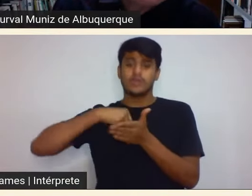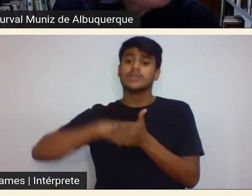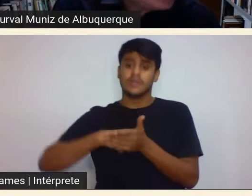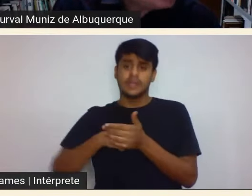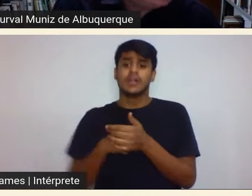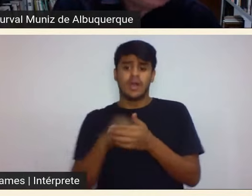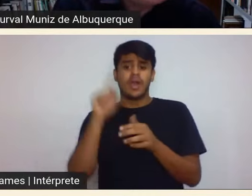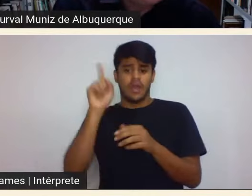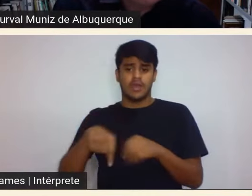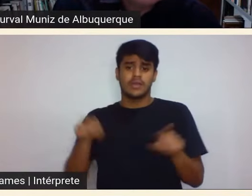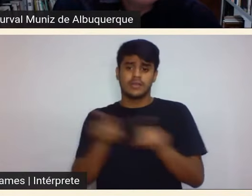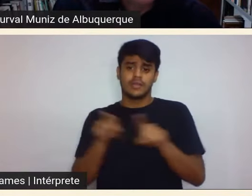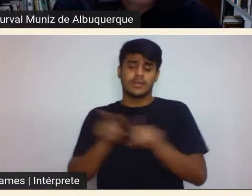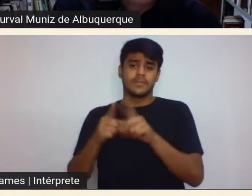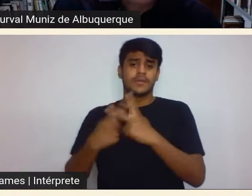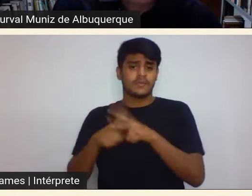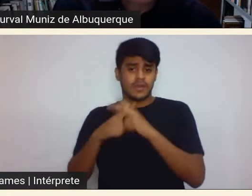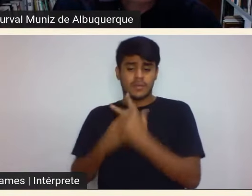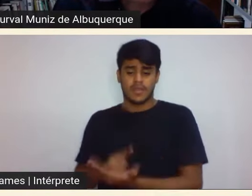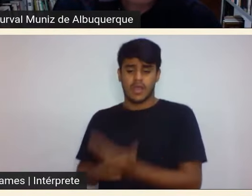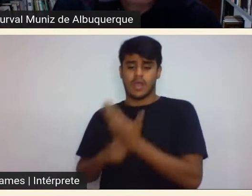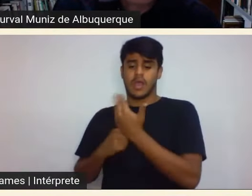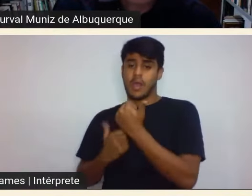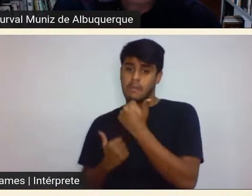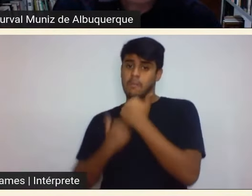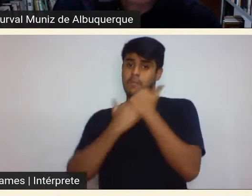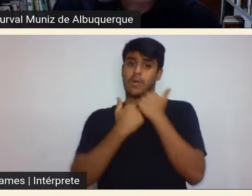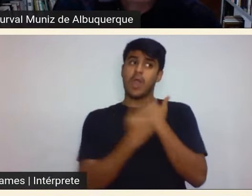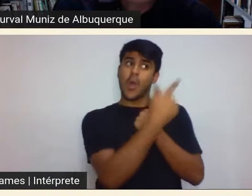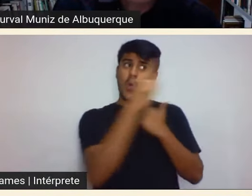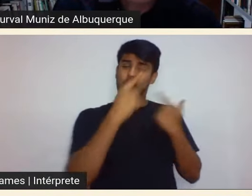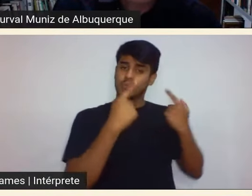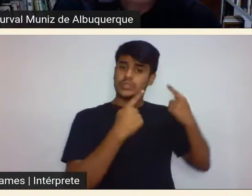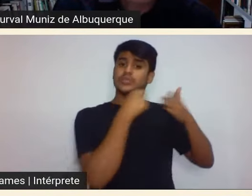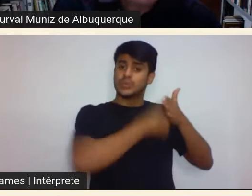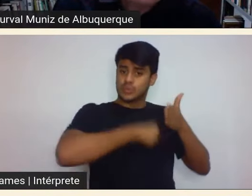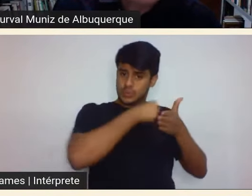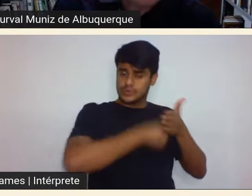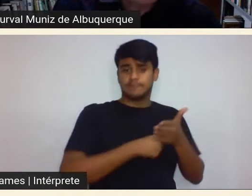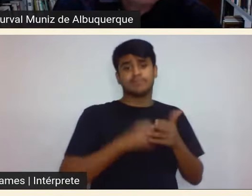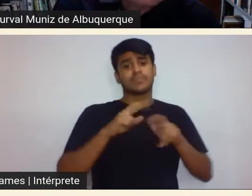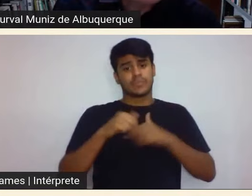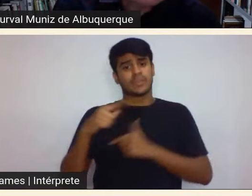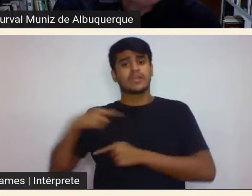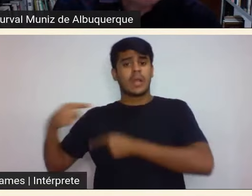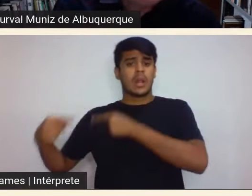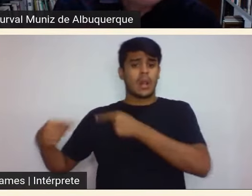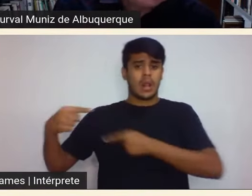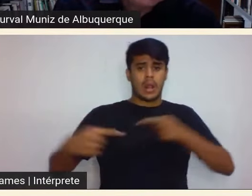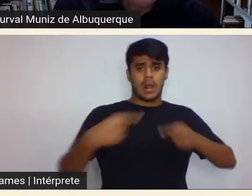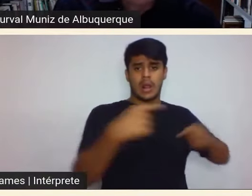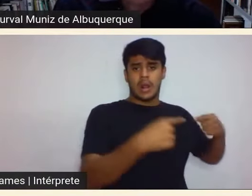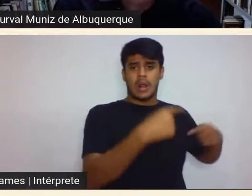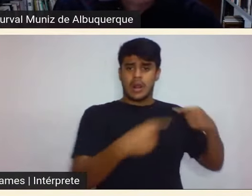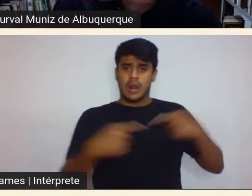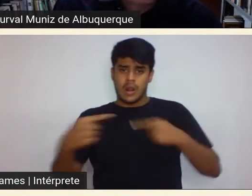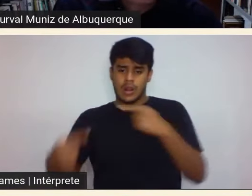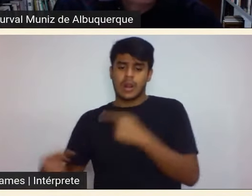inclusive, para outras lutas. Então, o que você tem é uma disputa em torno da narrativa da nação, né?